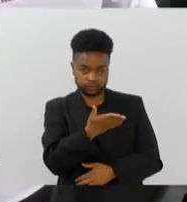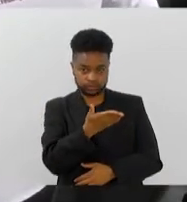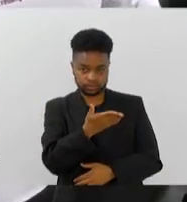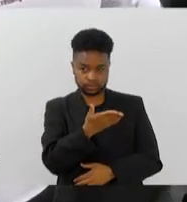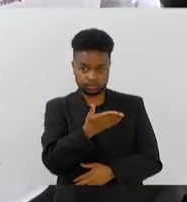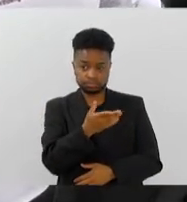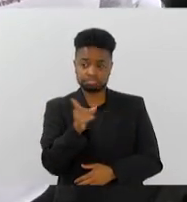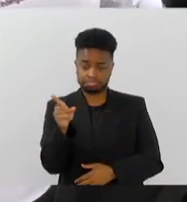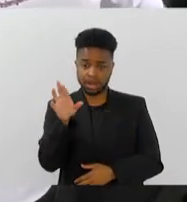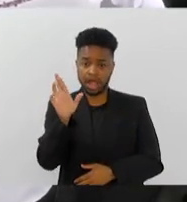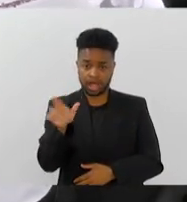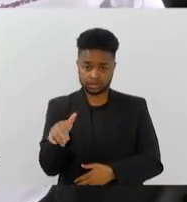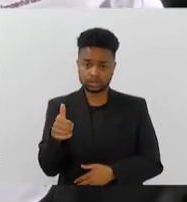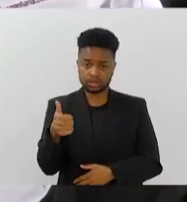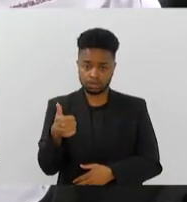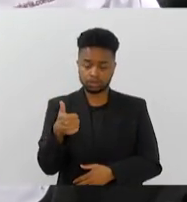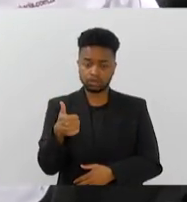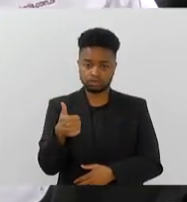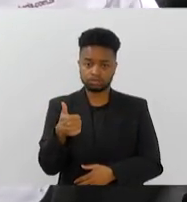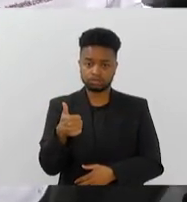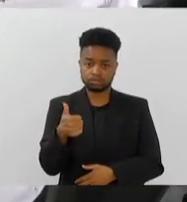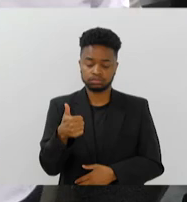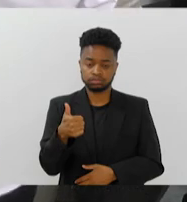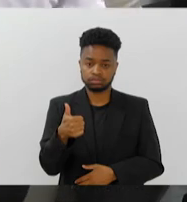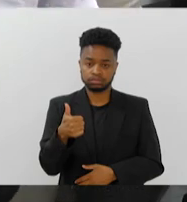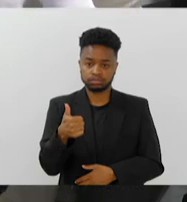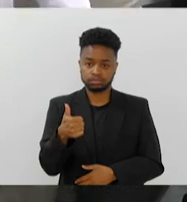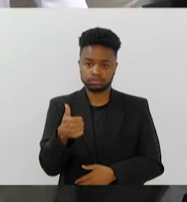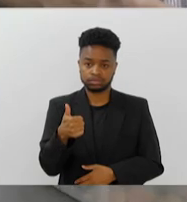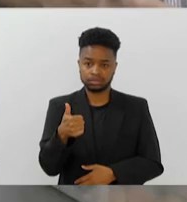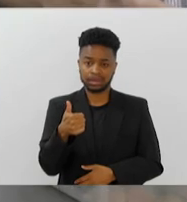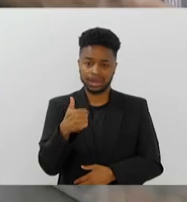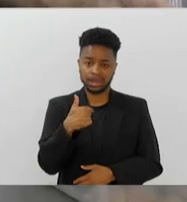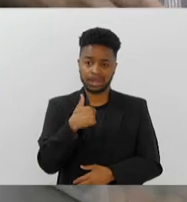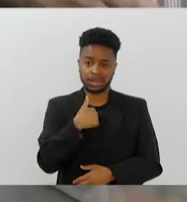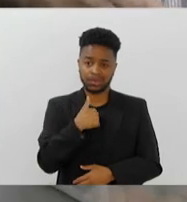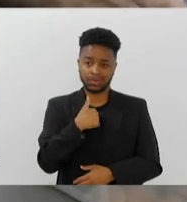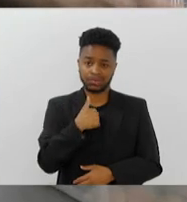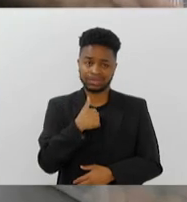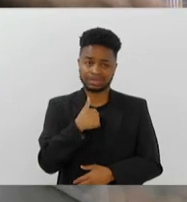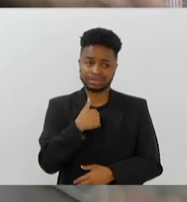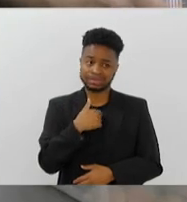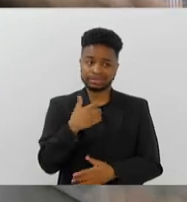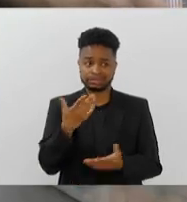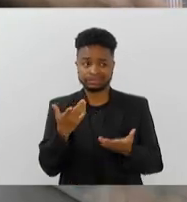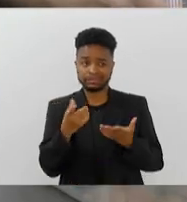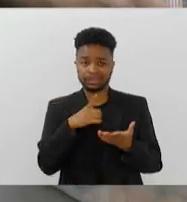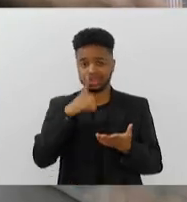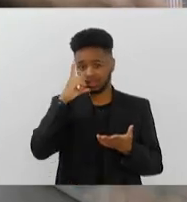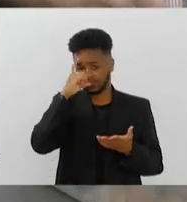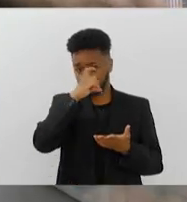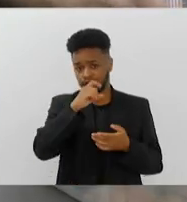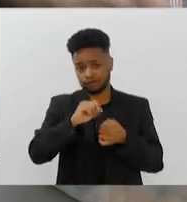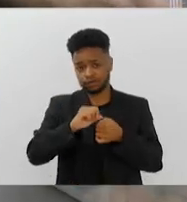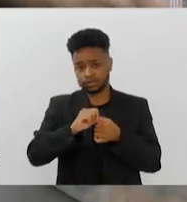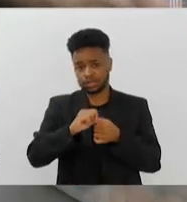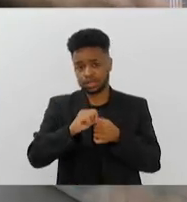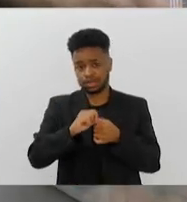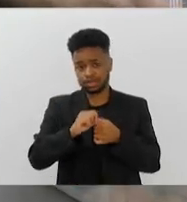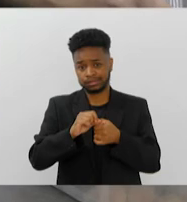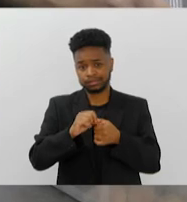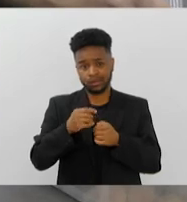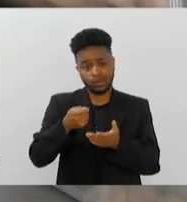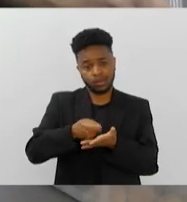Assiste total razão, Vossa Excelência. Eu ficaria enrolado para fazer o cumpra-se disso. Vossa Excelência poderia, se